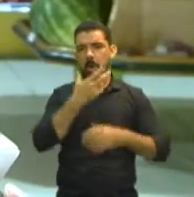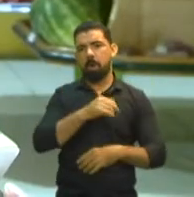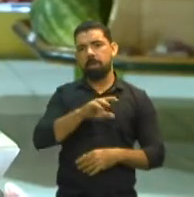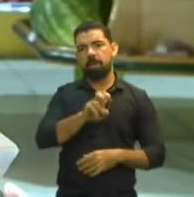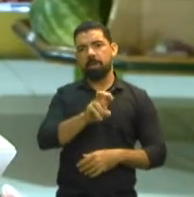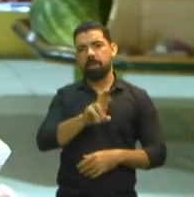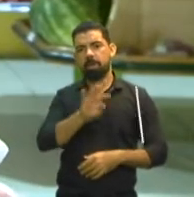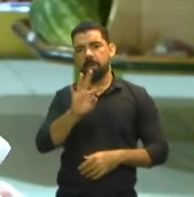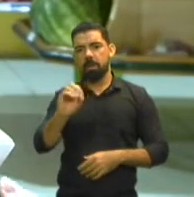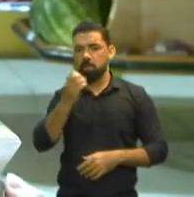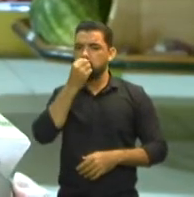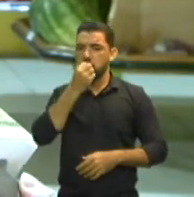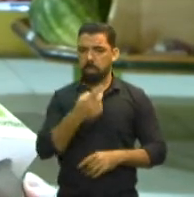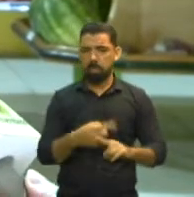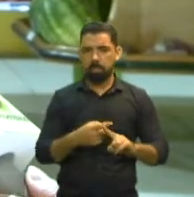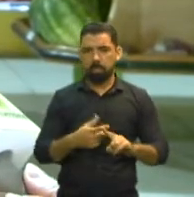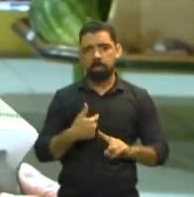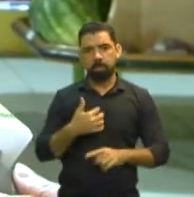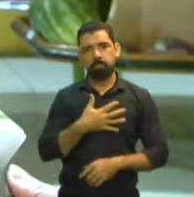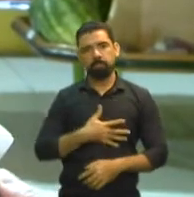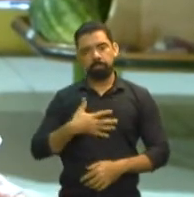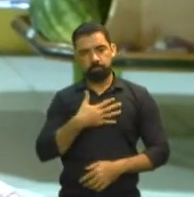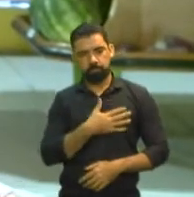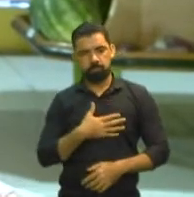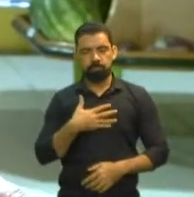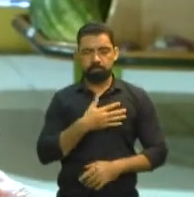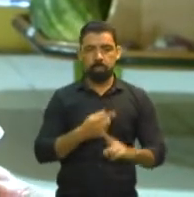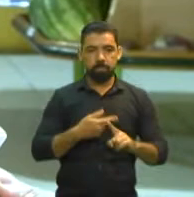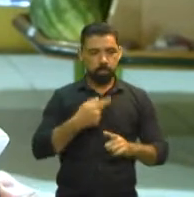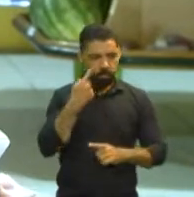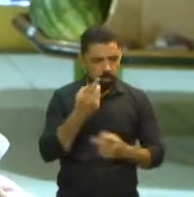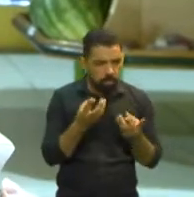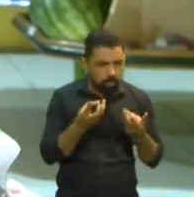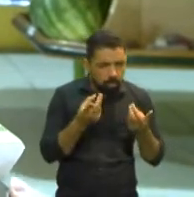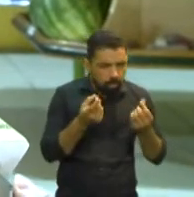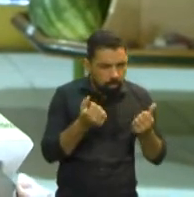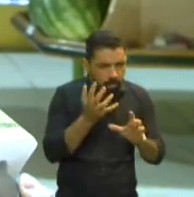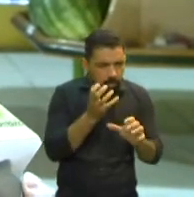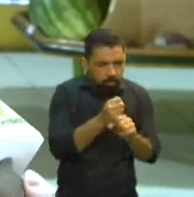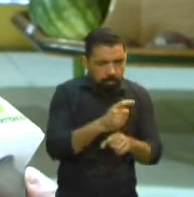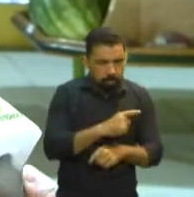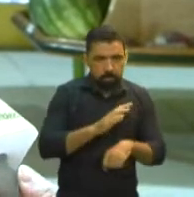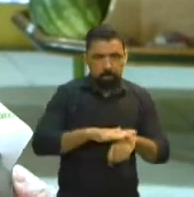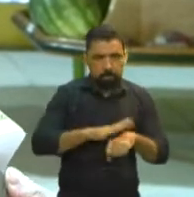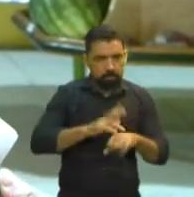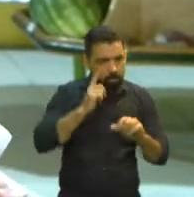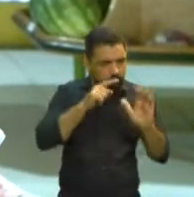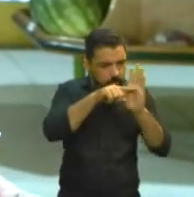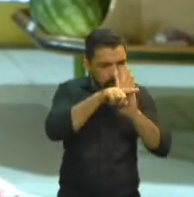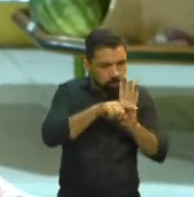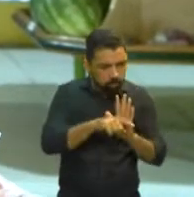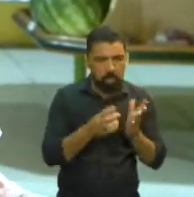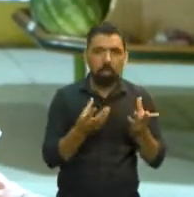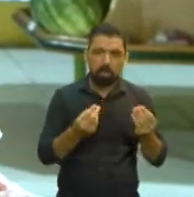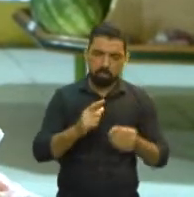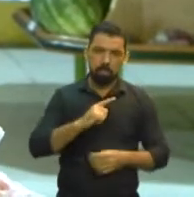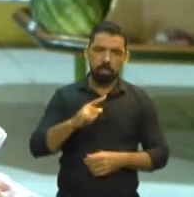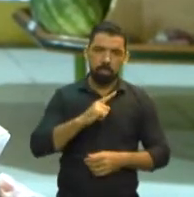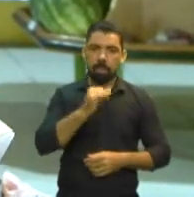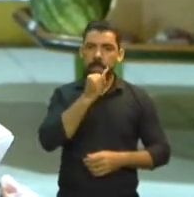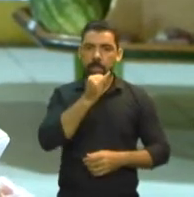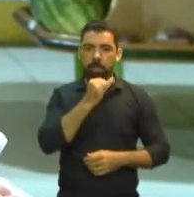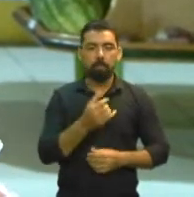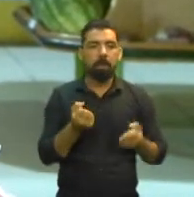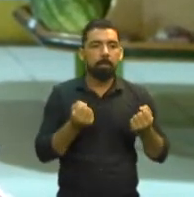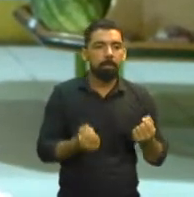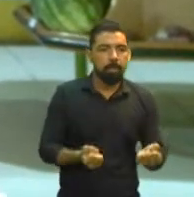atenção, vou ficar mais checando as coisas. Como agora eu estou checando, eu observo muito a respeito, mais em termos de... do peso, essas